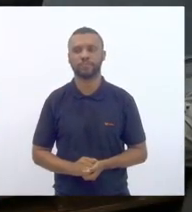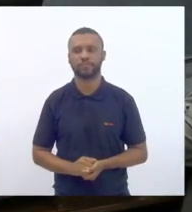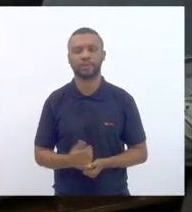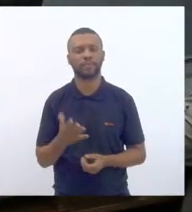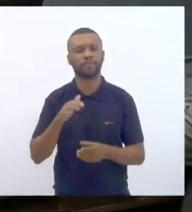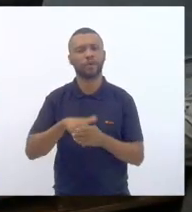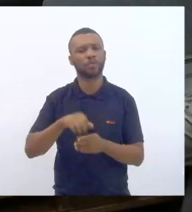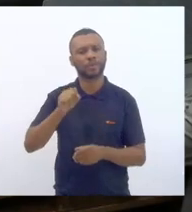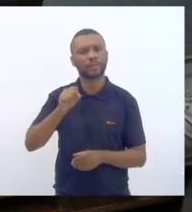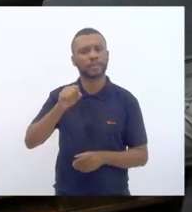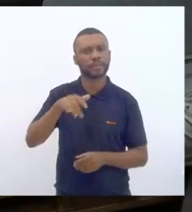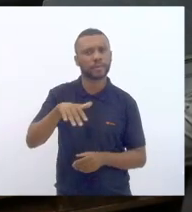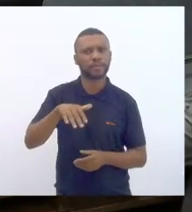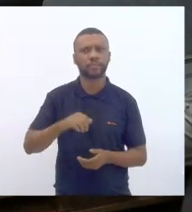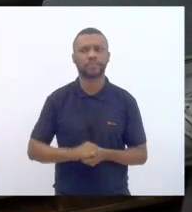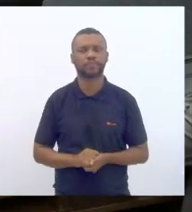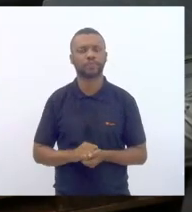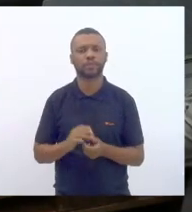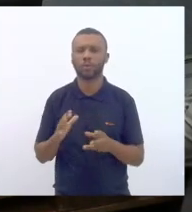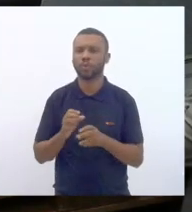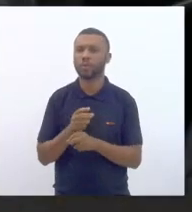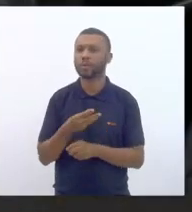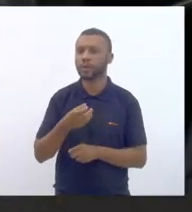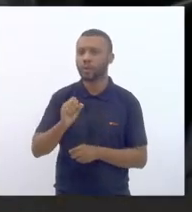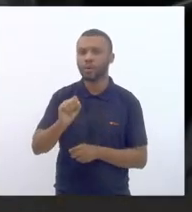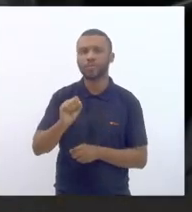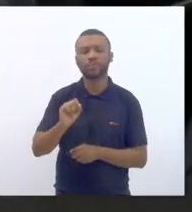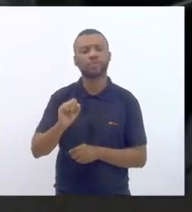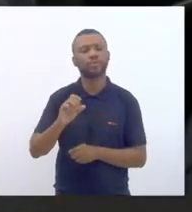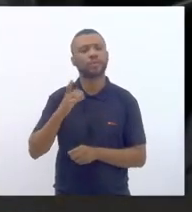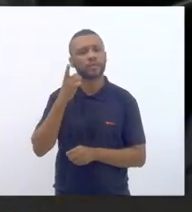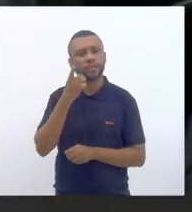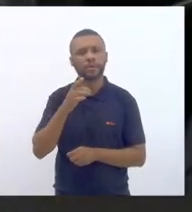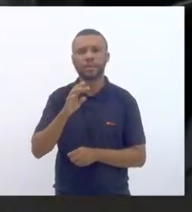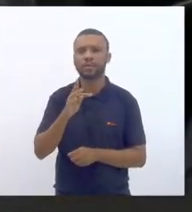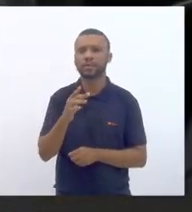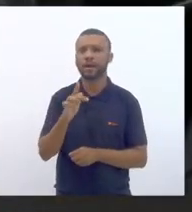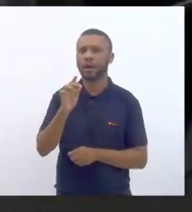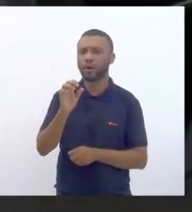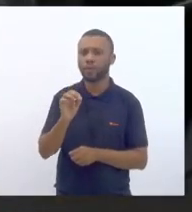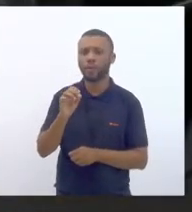Voto sim. Sim, 38. Deputado Tiago Pampolha.